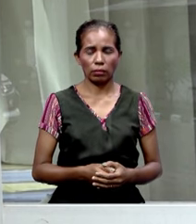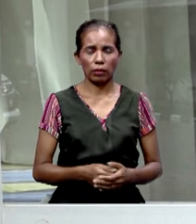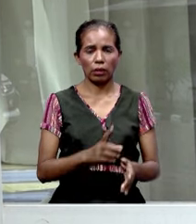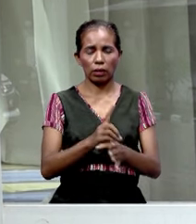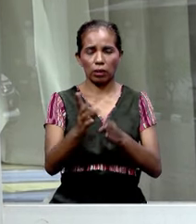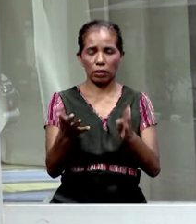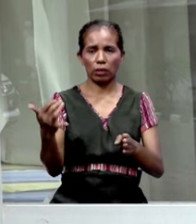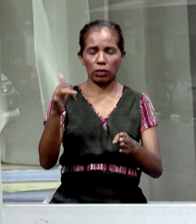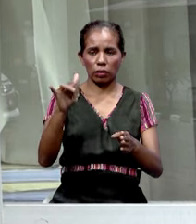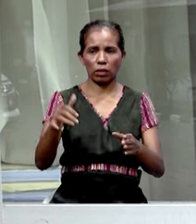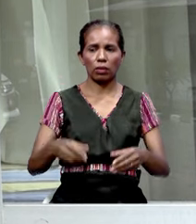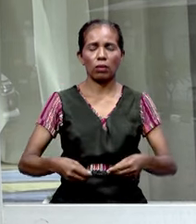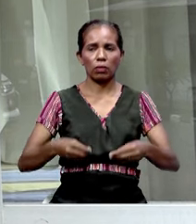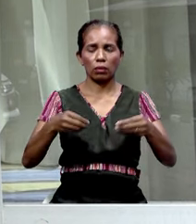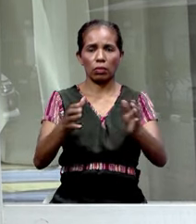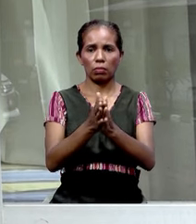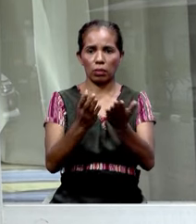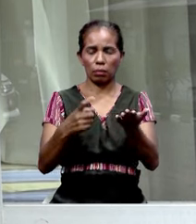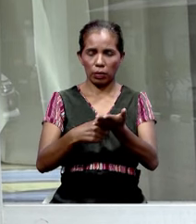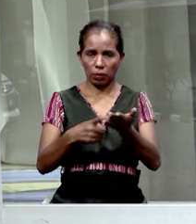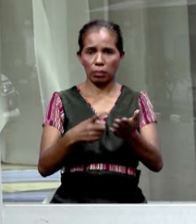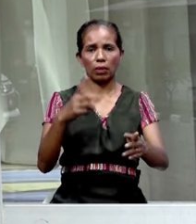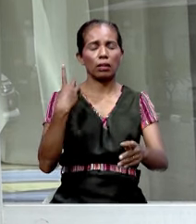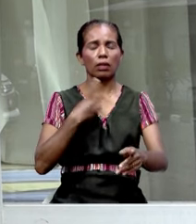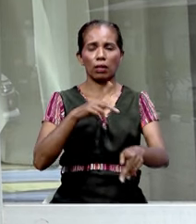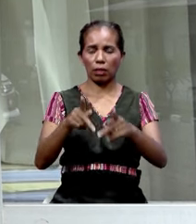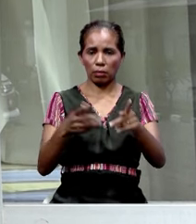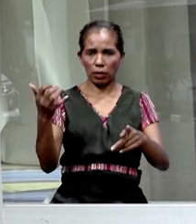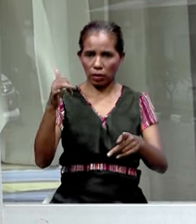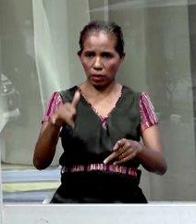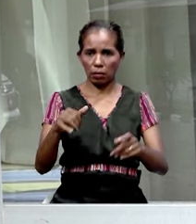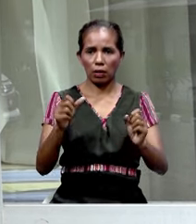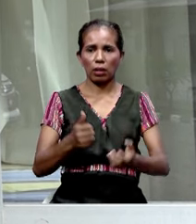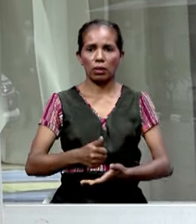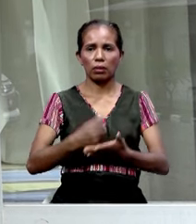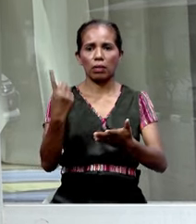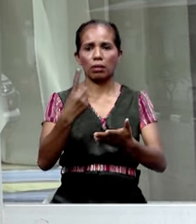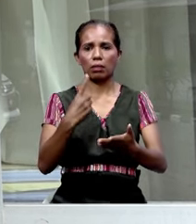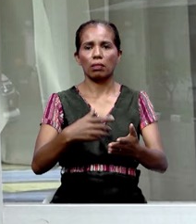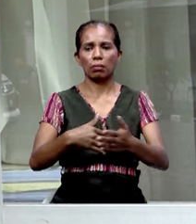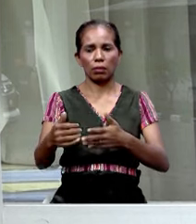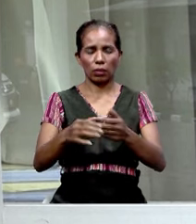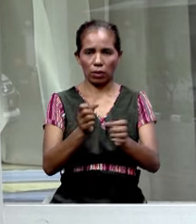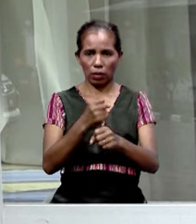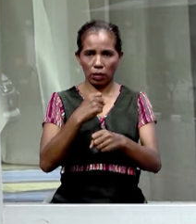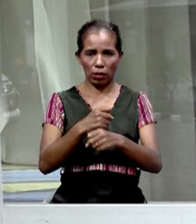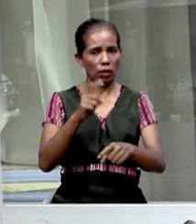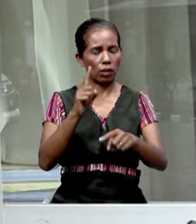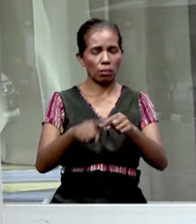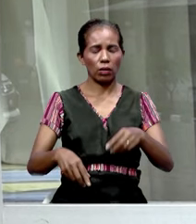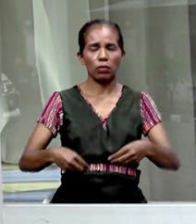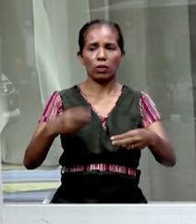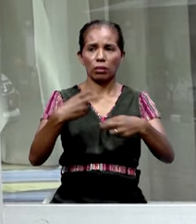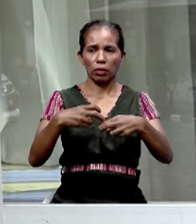direção sira ne bema ka hasai passaporte bai tenye ma sira ne, bele facilita na fatin ho maneira ita ne bema ka bai bai halona. Per la bele prejudica ita